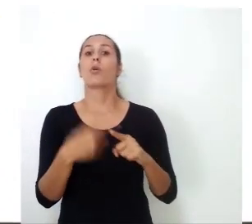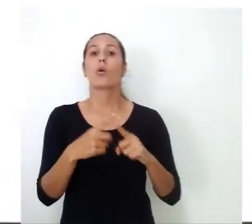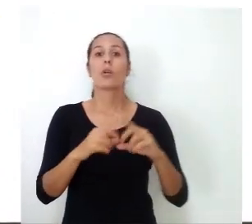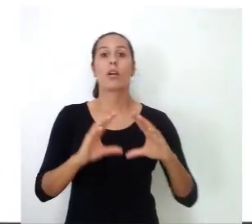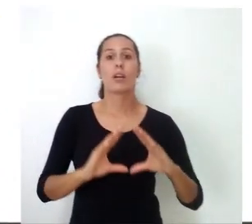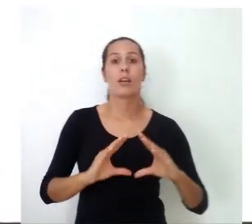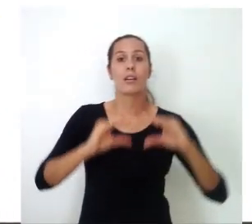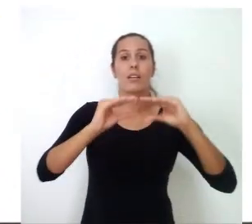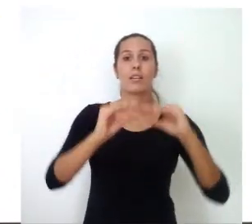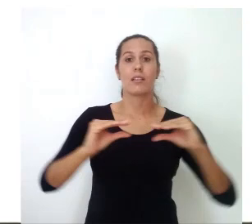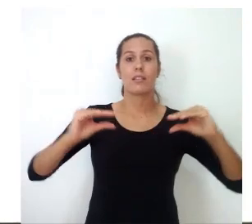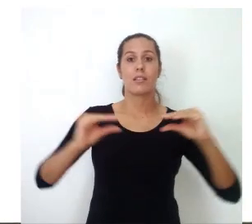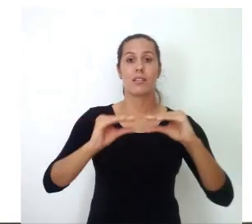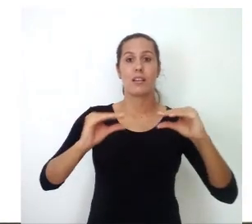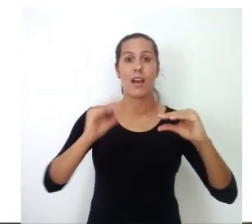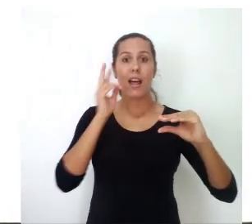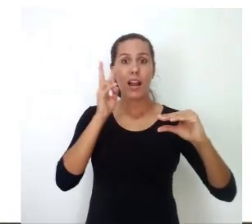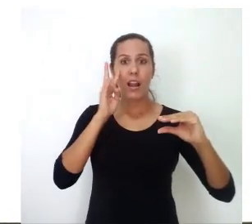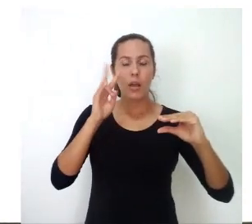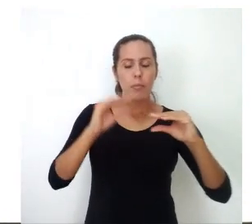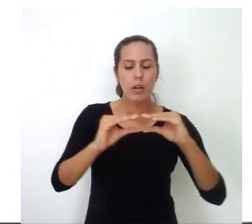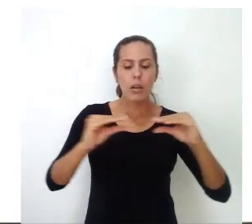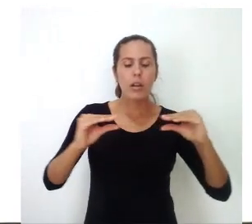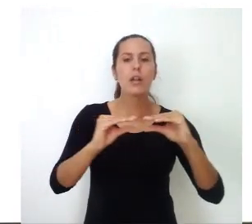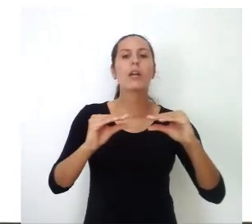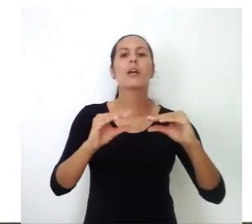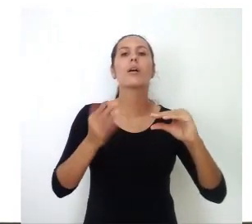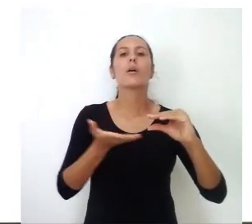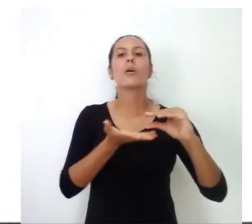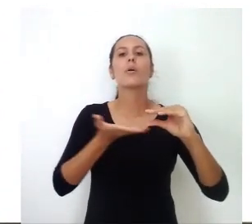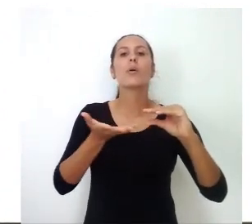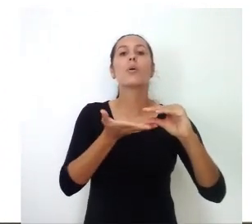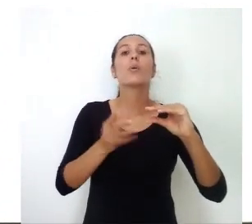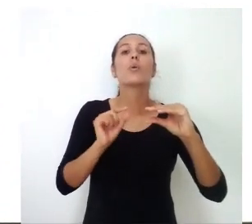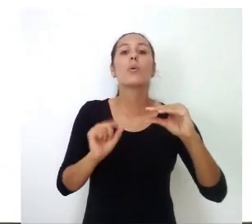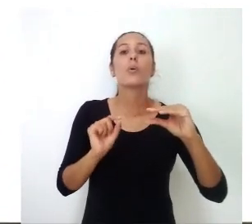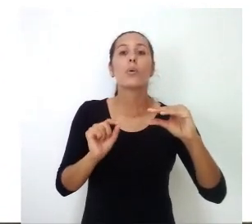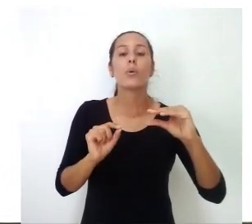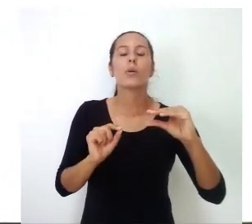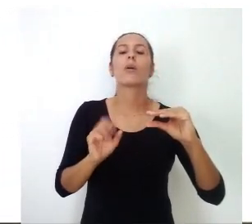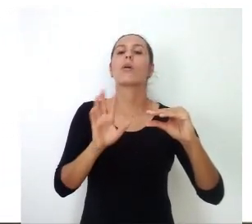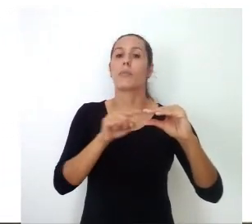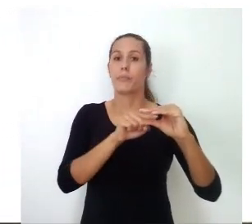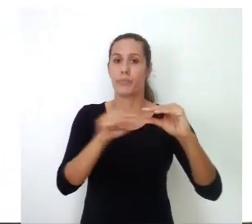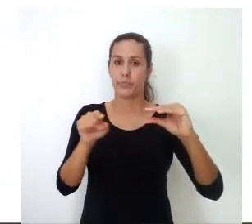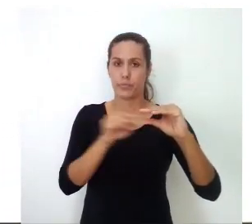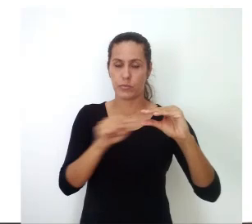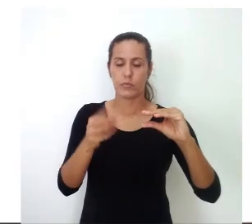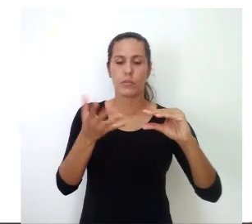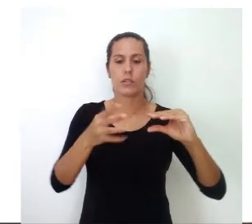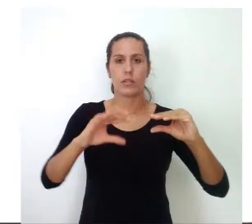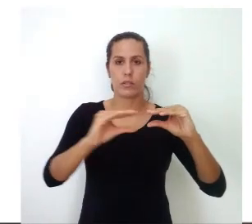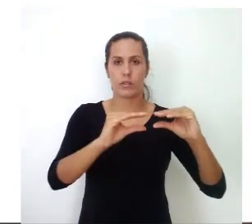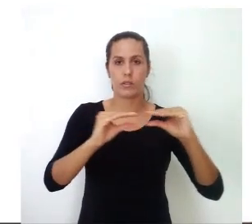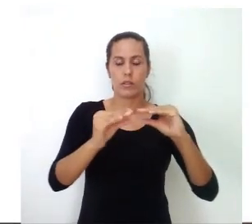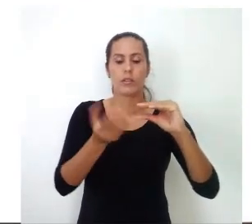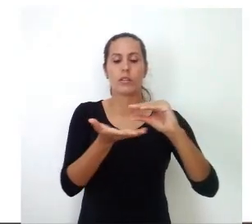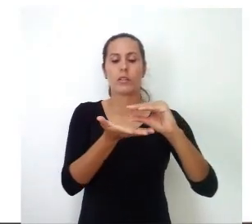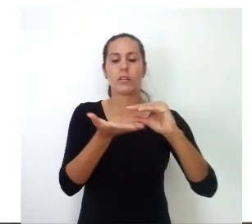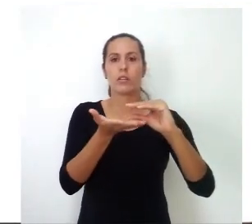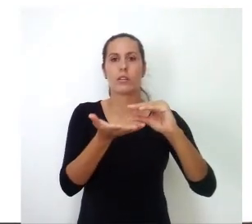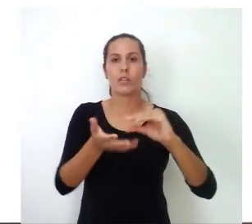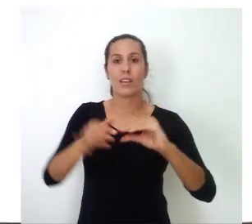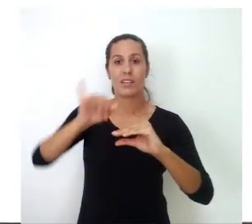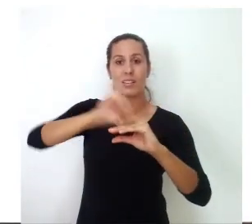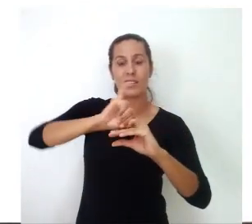movimenta, Dantas? Porque ela está em cima de quê? Lembra sempre, as placas tectônicas,